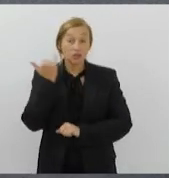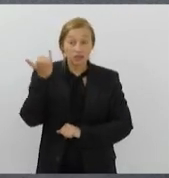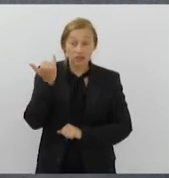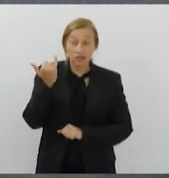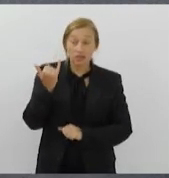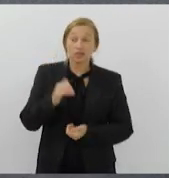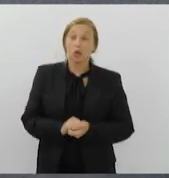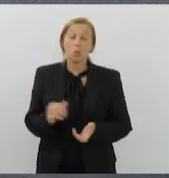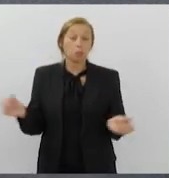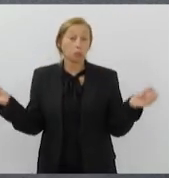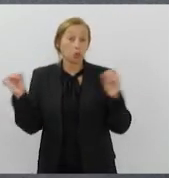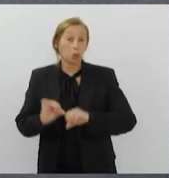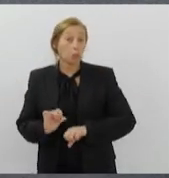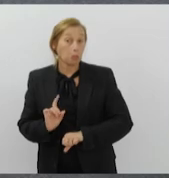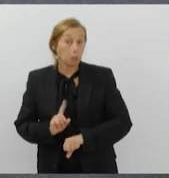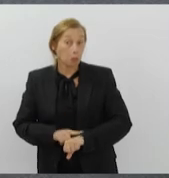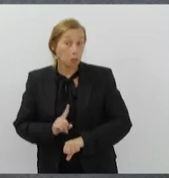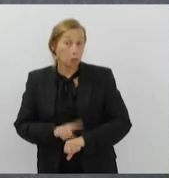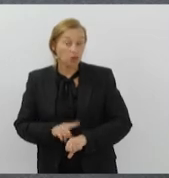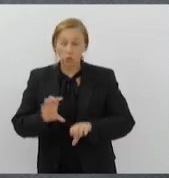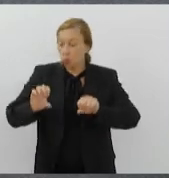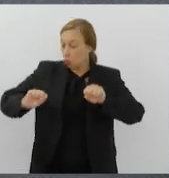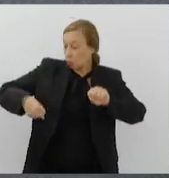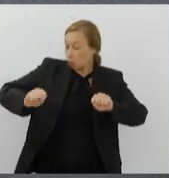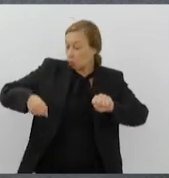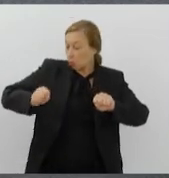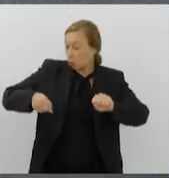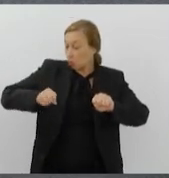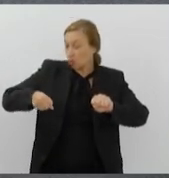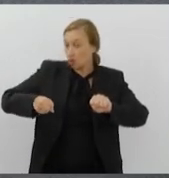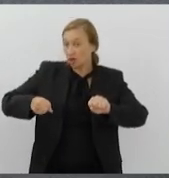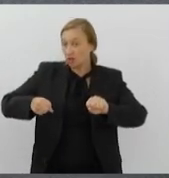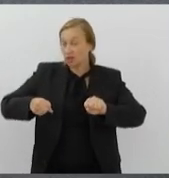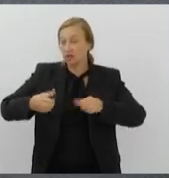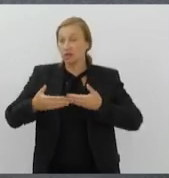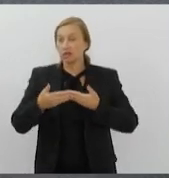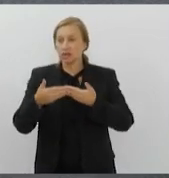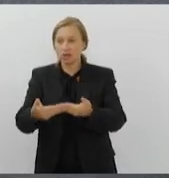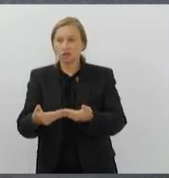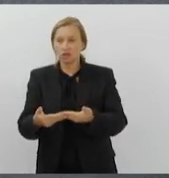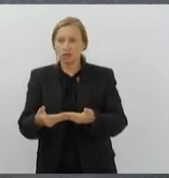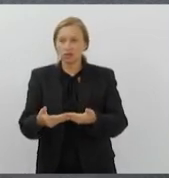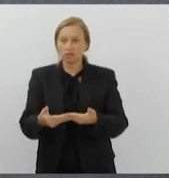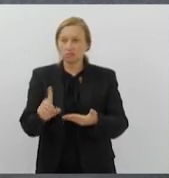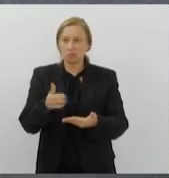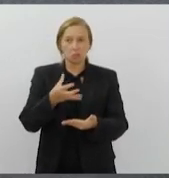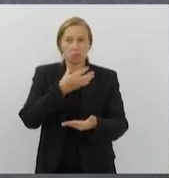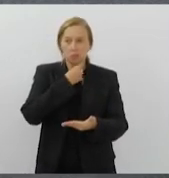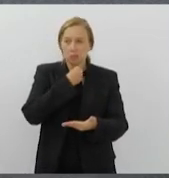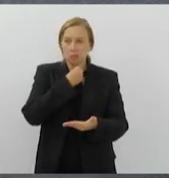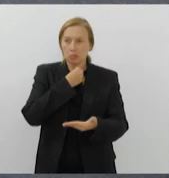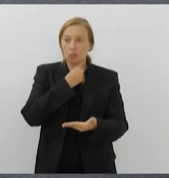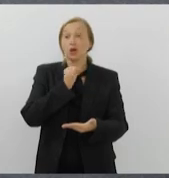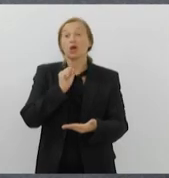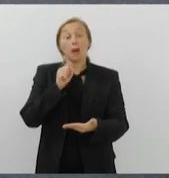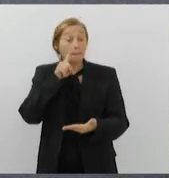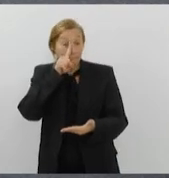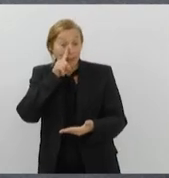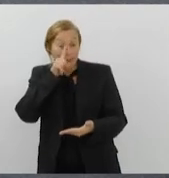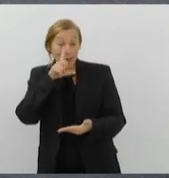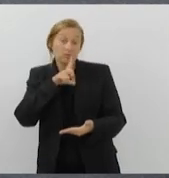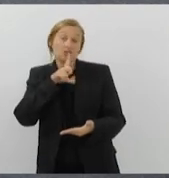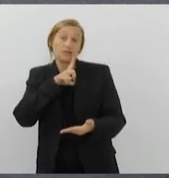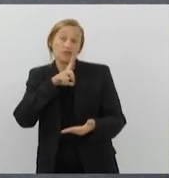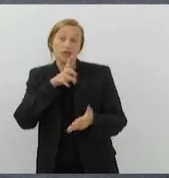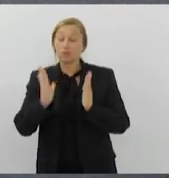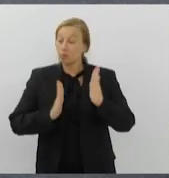Nos piores momentos, os motoboys e os entregadores não se esconderam. Correram risco na pandemia,